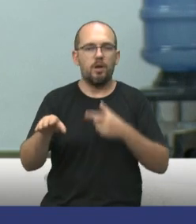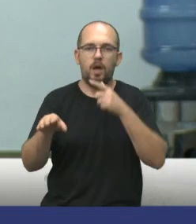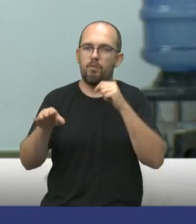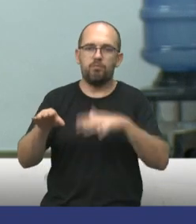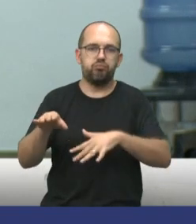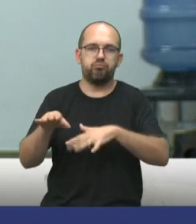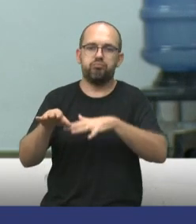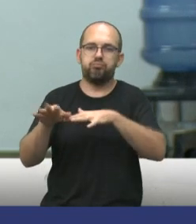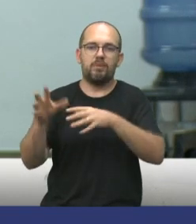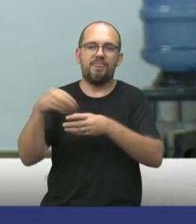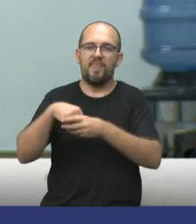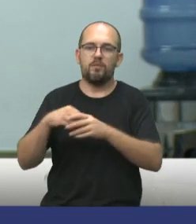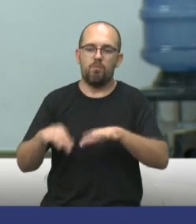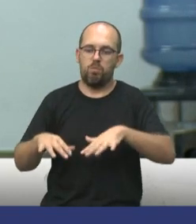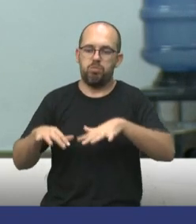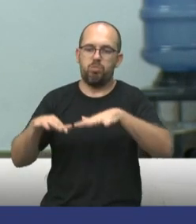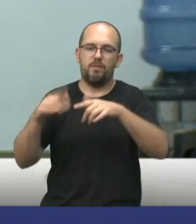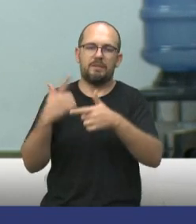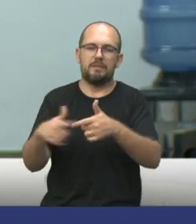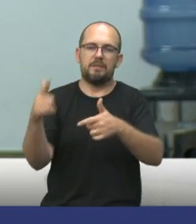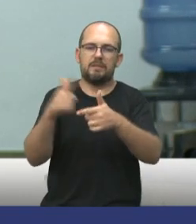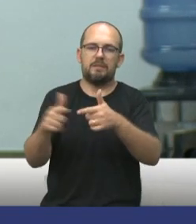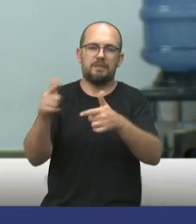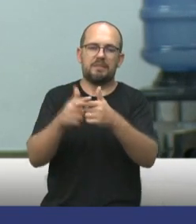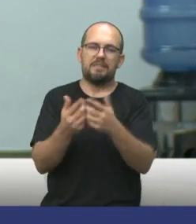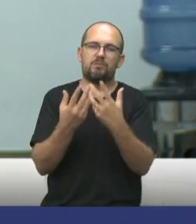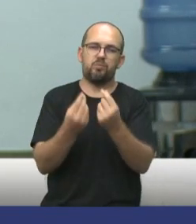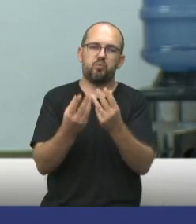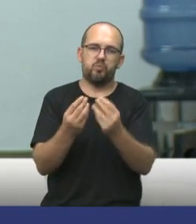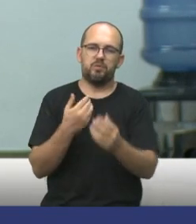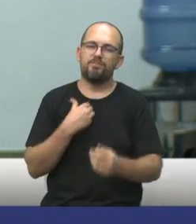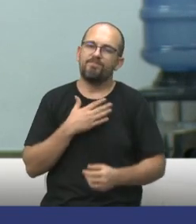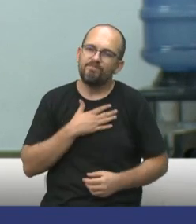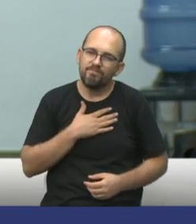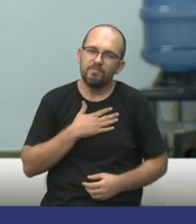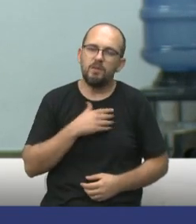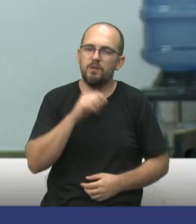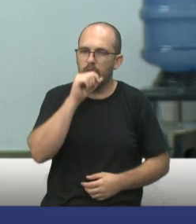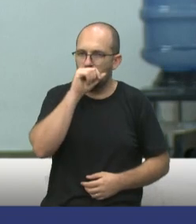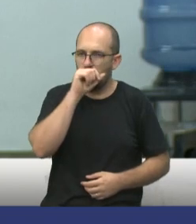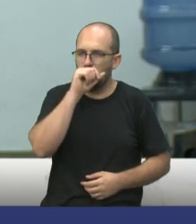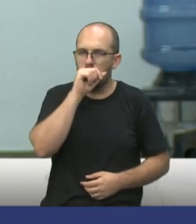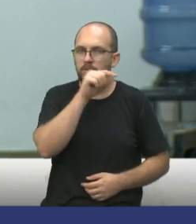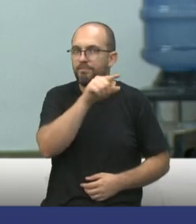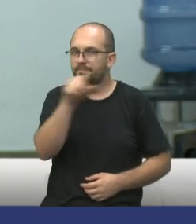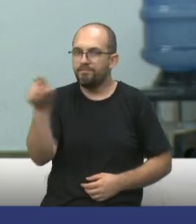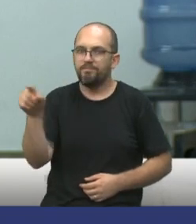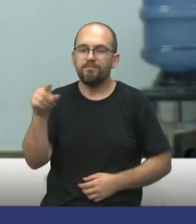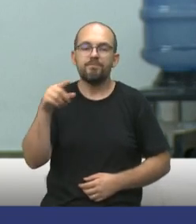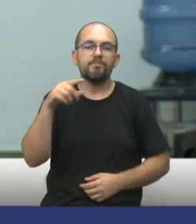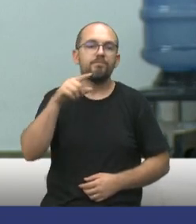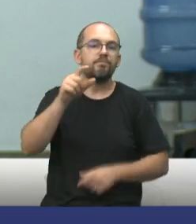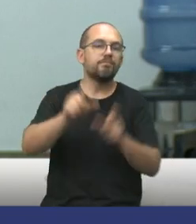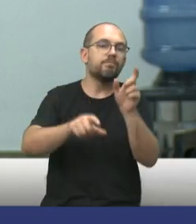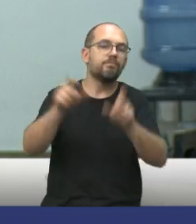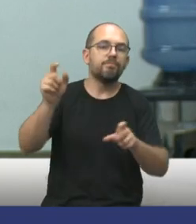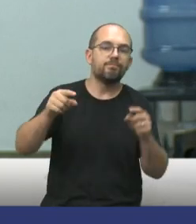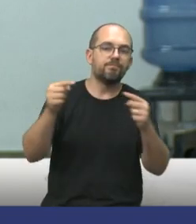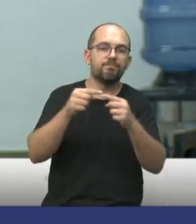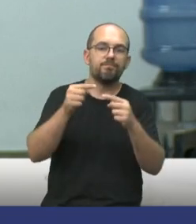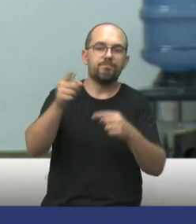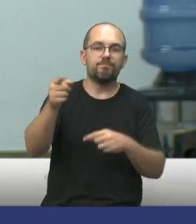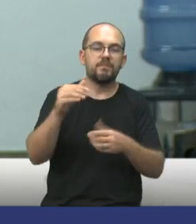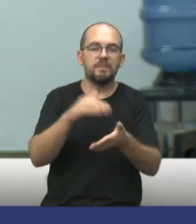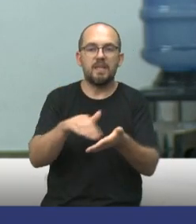E os problemas ali são constantes. E eu gostaria que as autoridades pertinentes aí, as